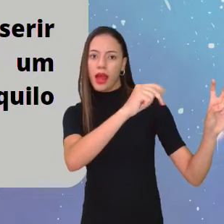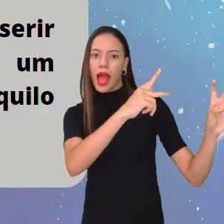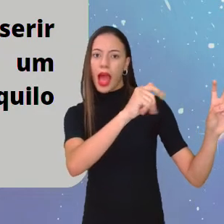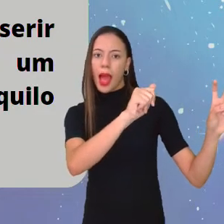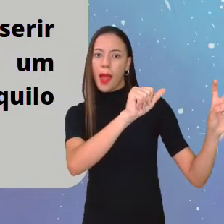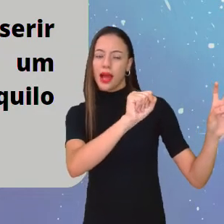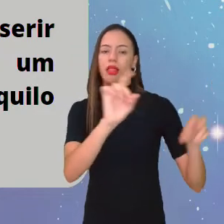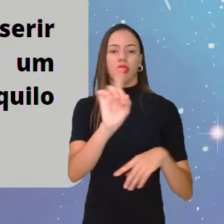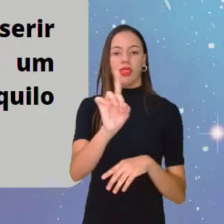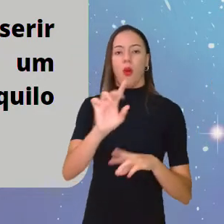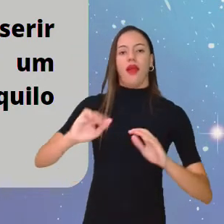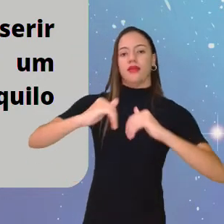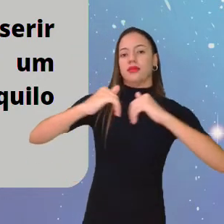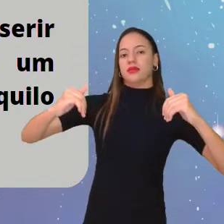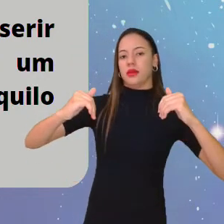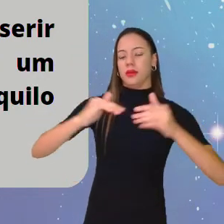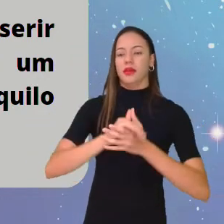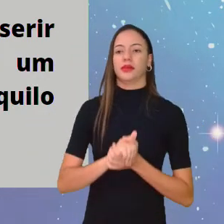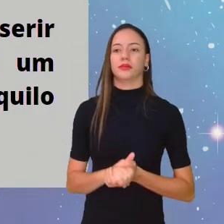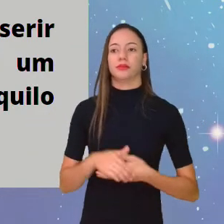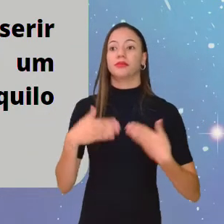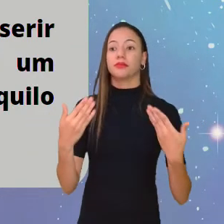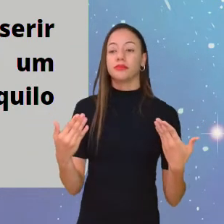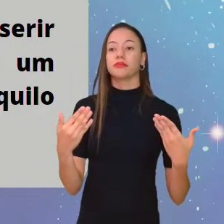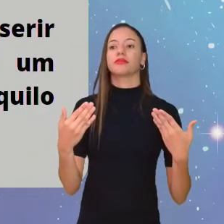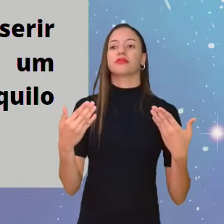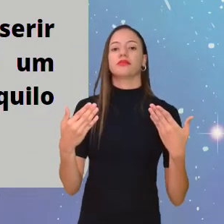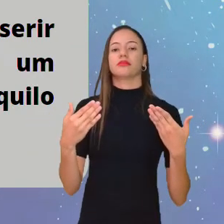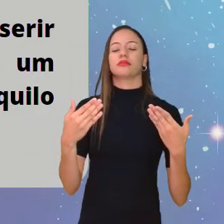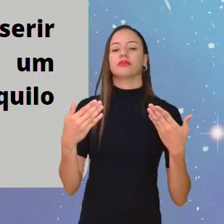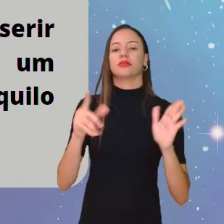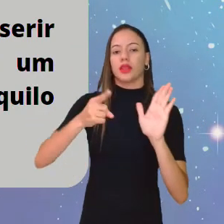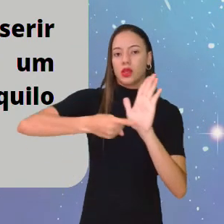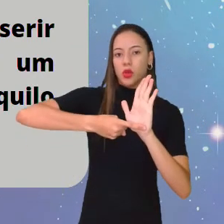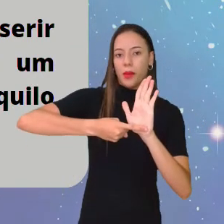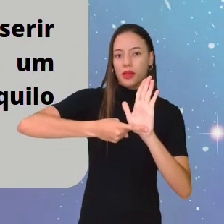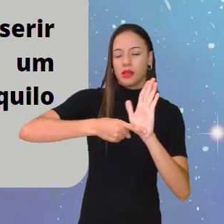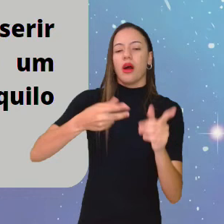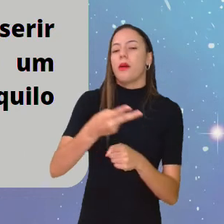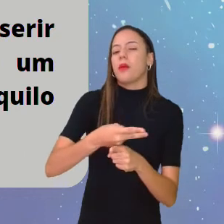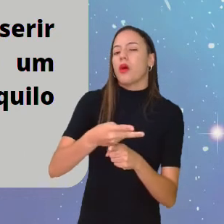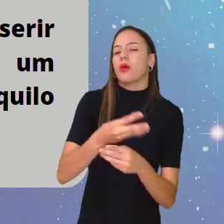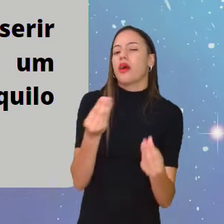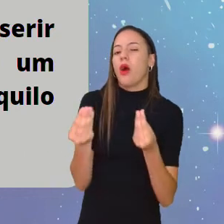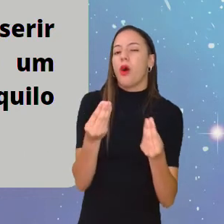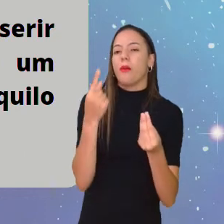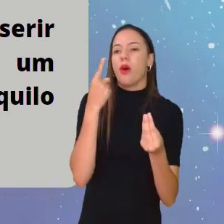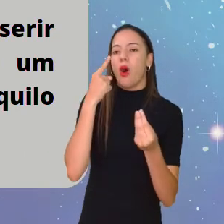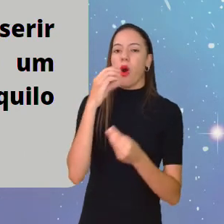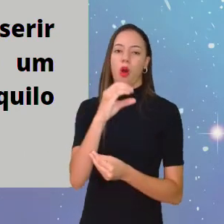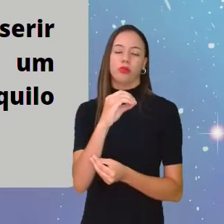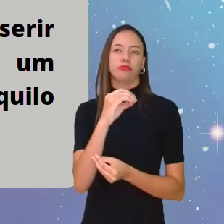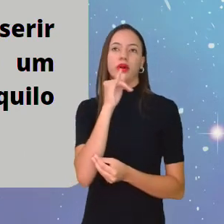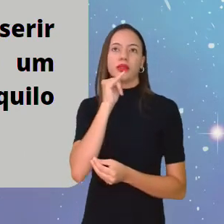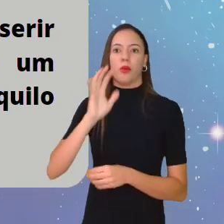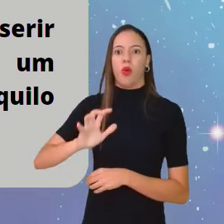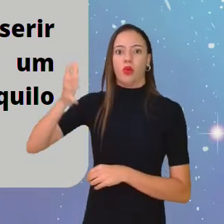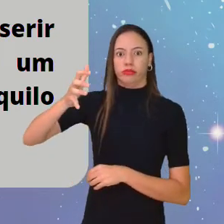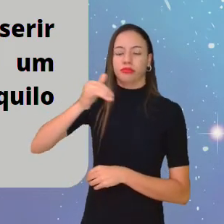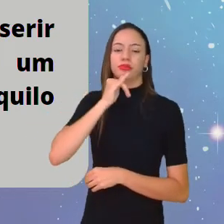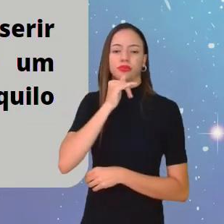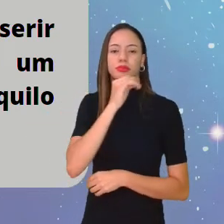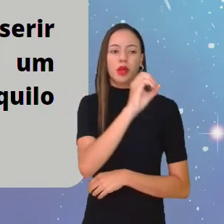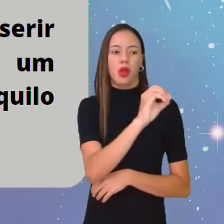separadas, né? O de subtração, ele vai fazer uma procura no caso de uma ocorrência, né? Então, por exemplo,